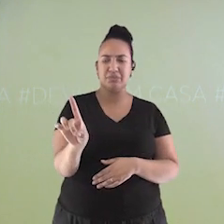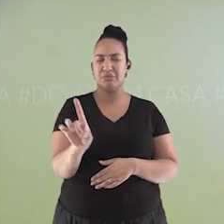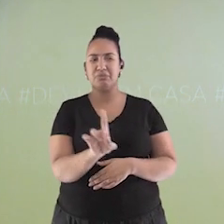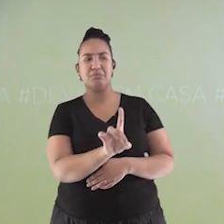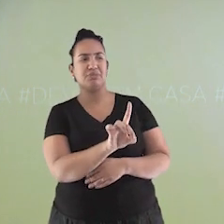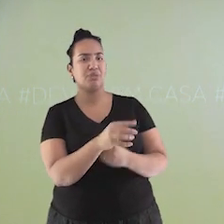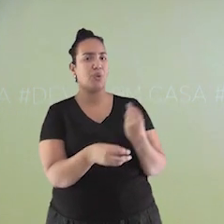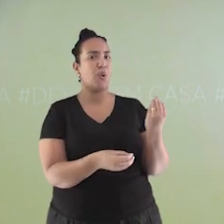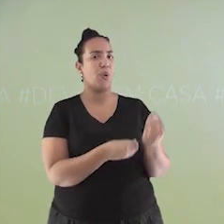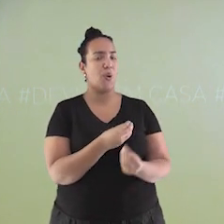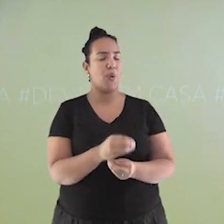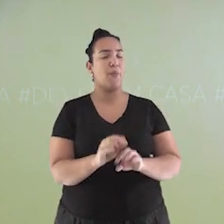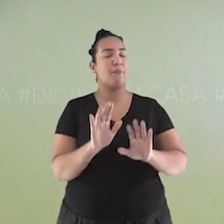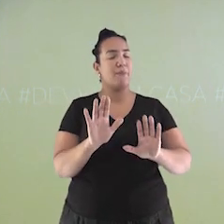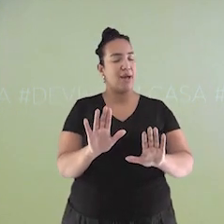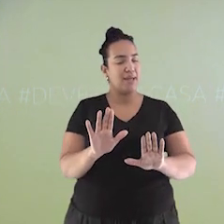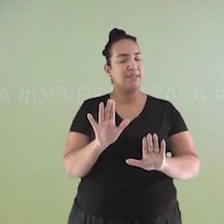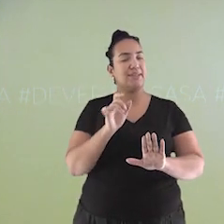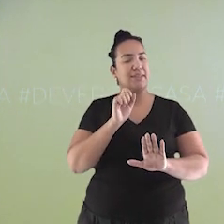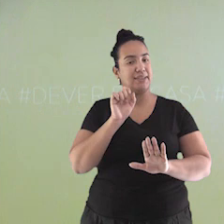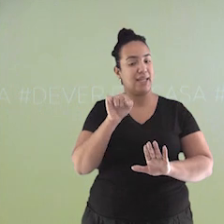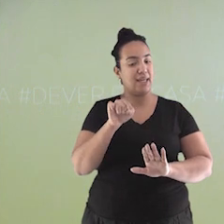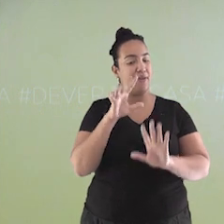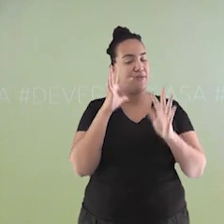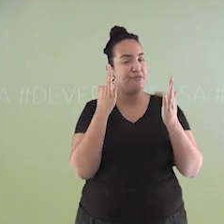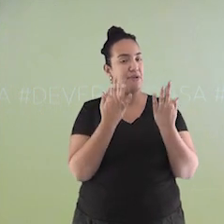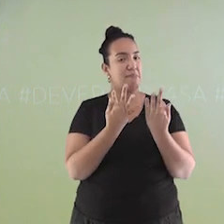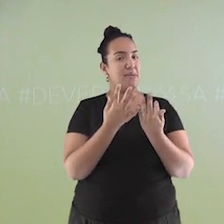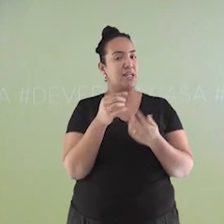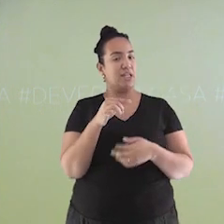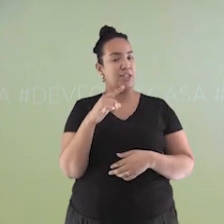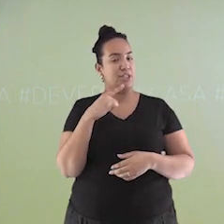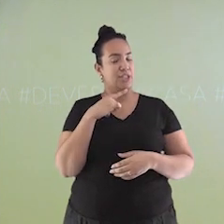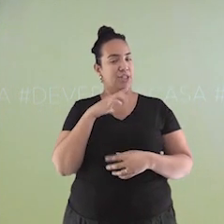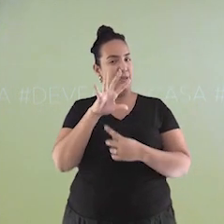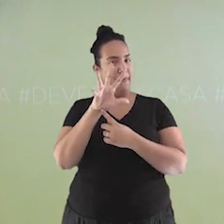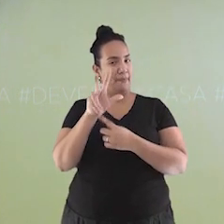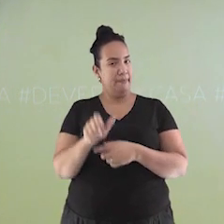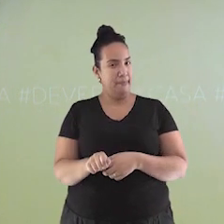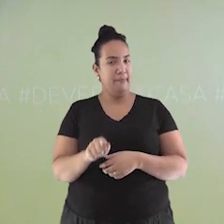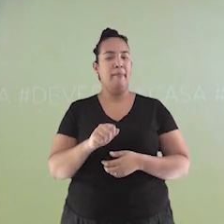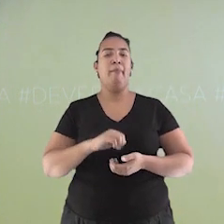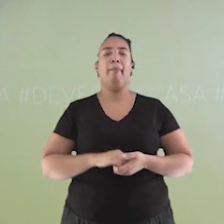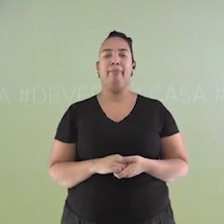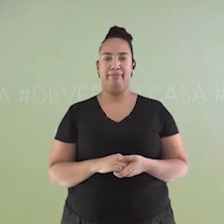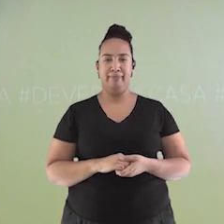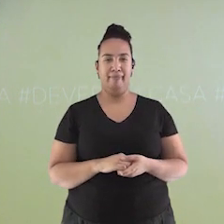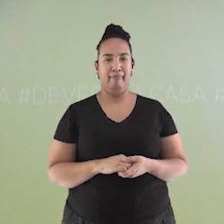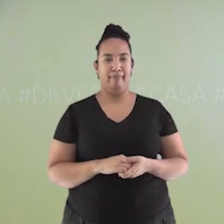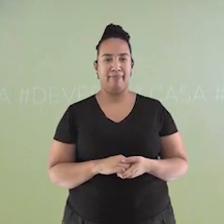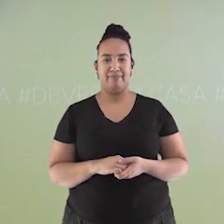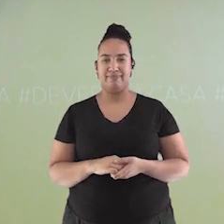com a família. Ainda bem que ele e a família tinham acesso a um mapa, não é mesmo?